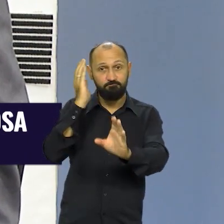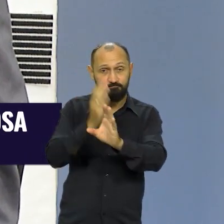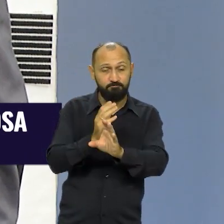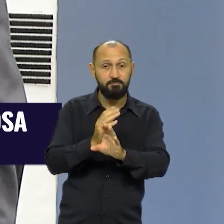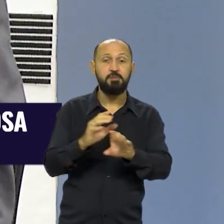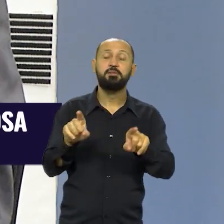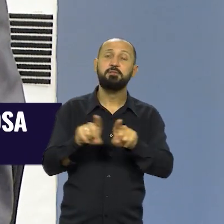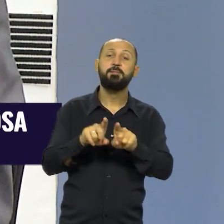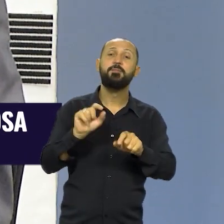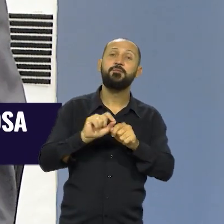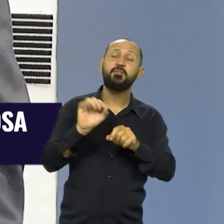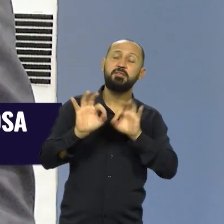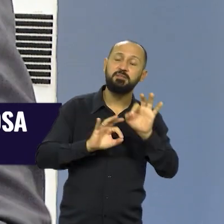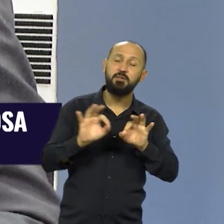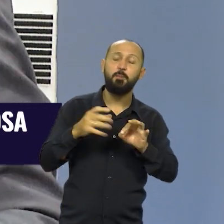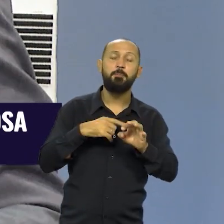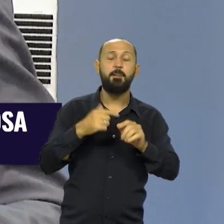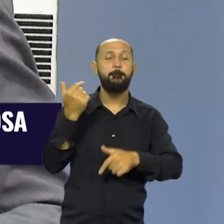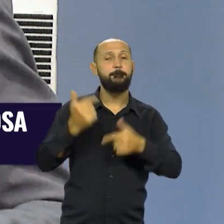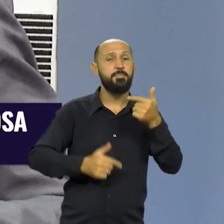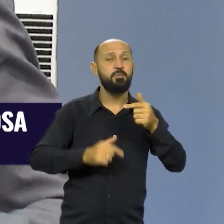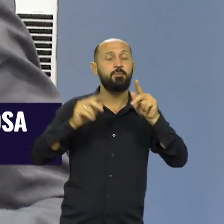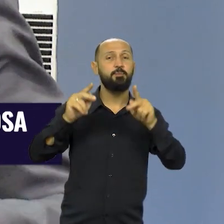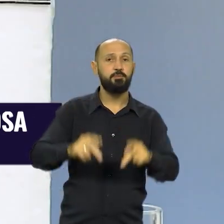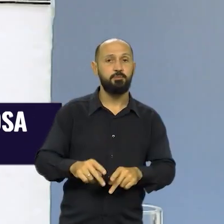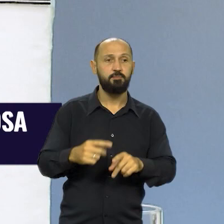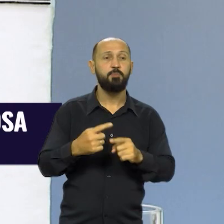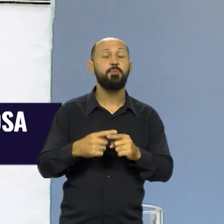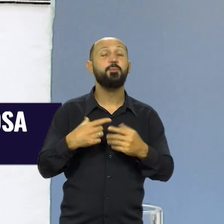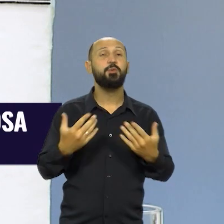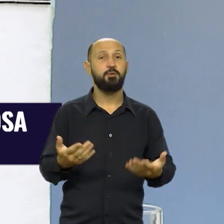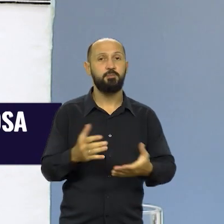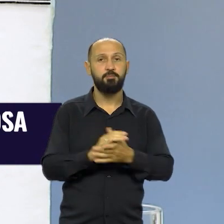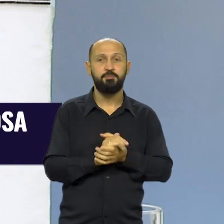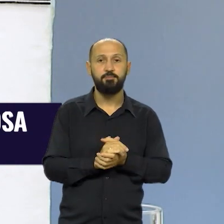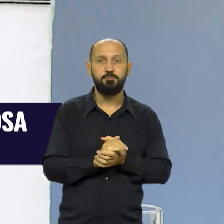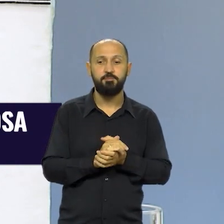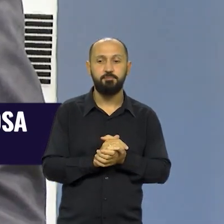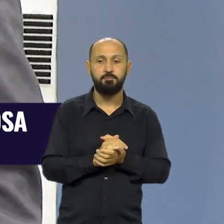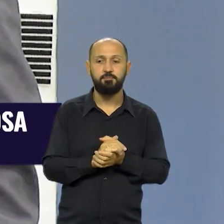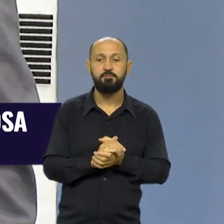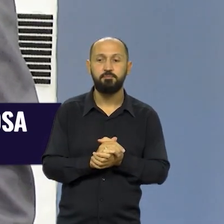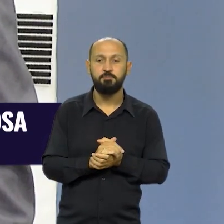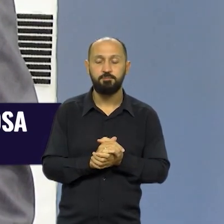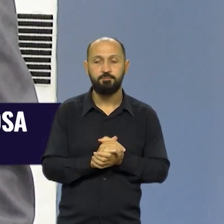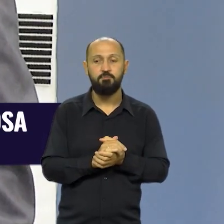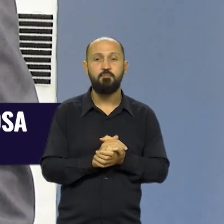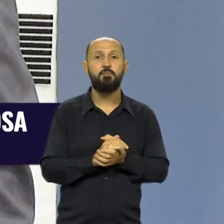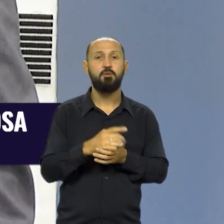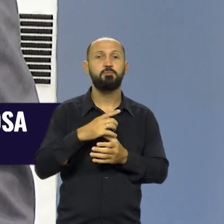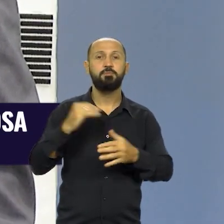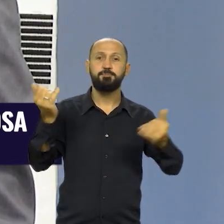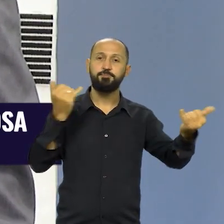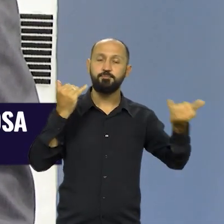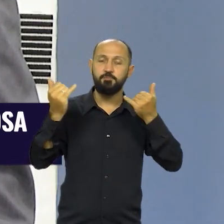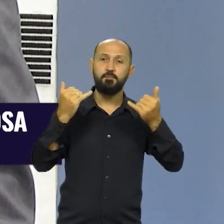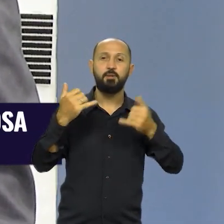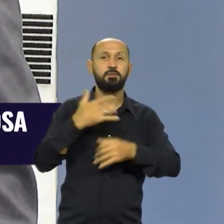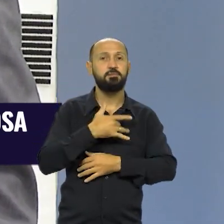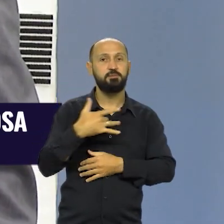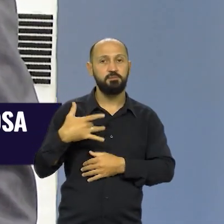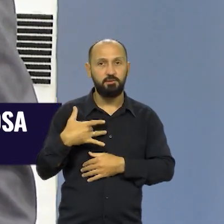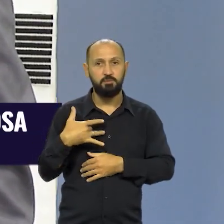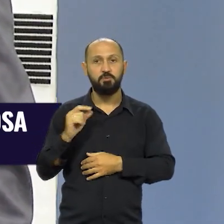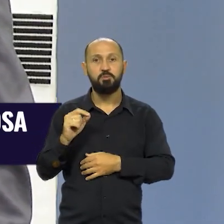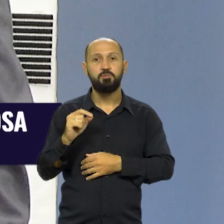real, inclusive para fazer uma boa política pública. Uhum. Isso porque eu tenho dados,